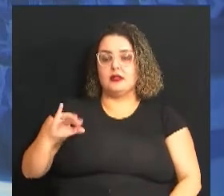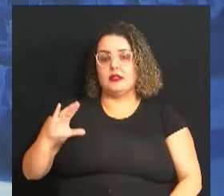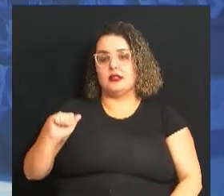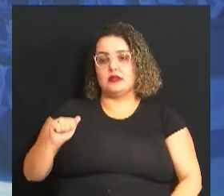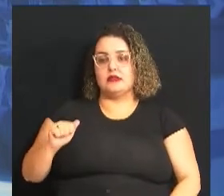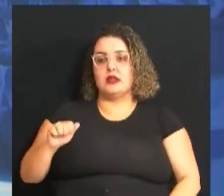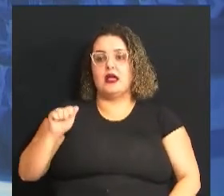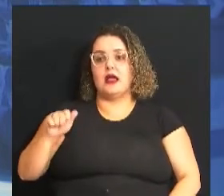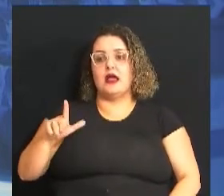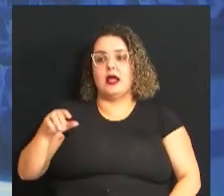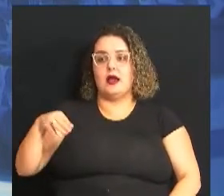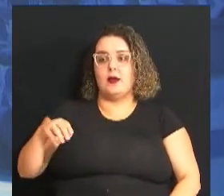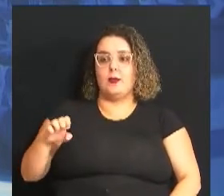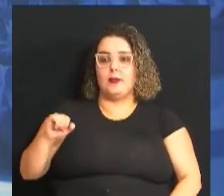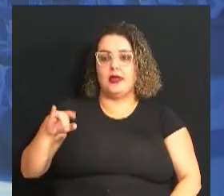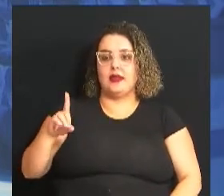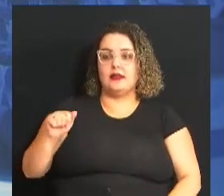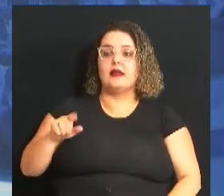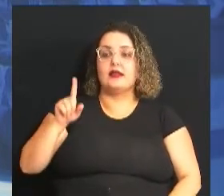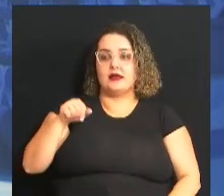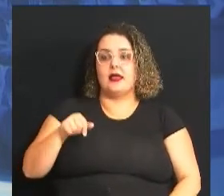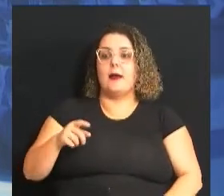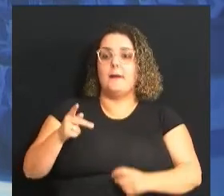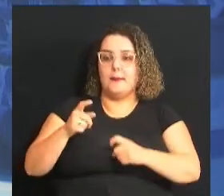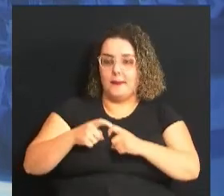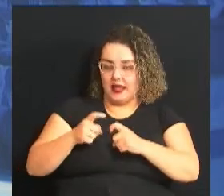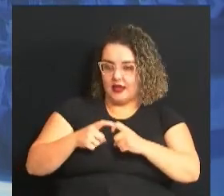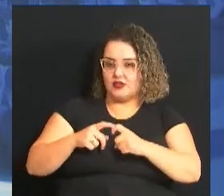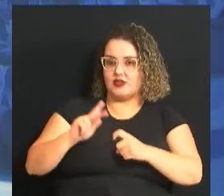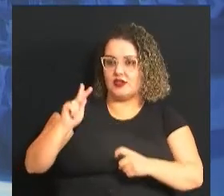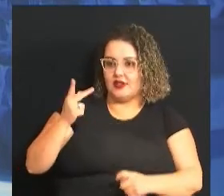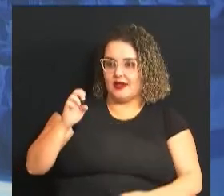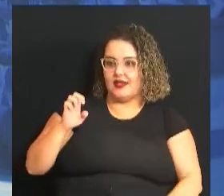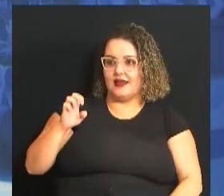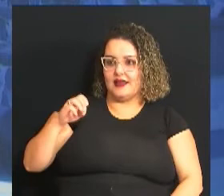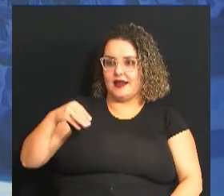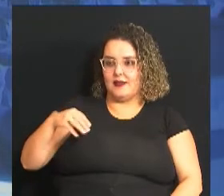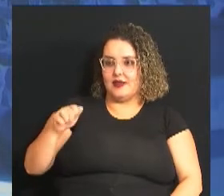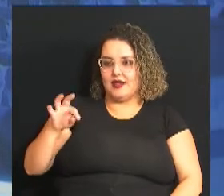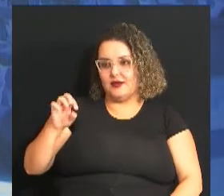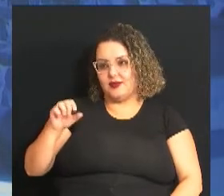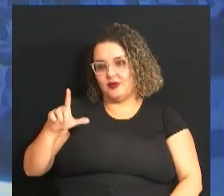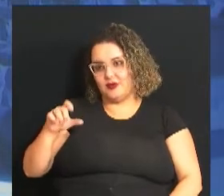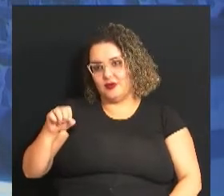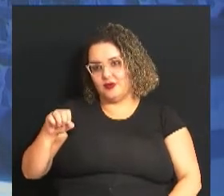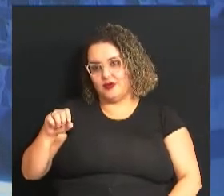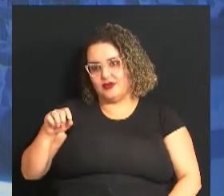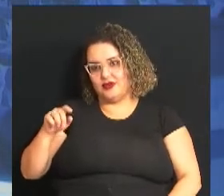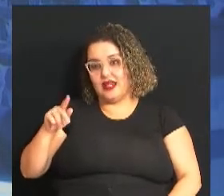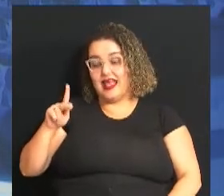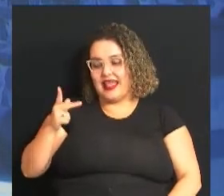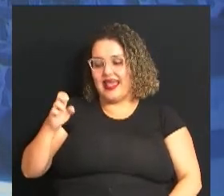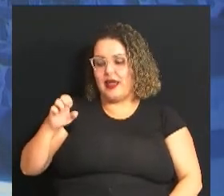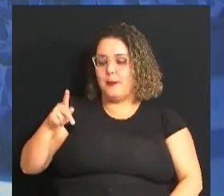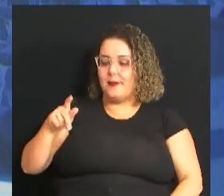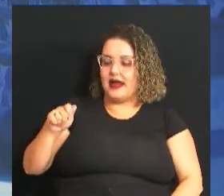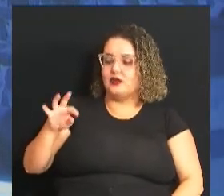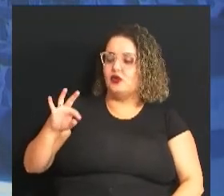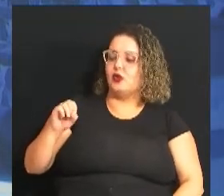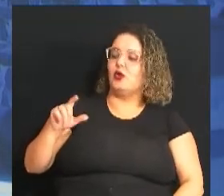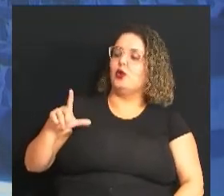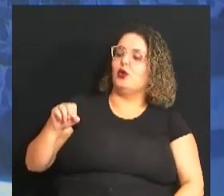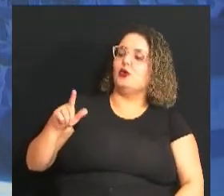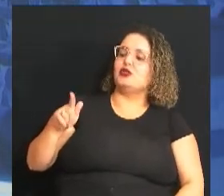é hepatologista. Patrícia, infelizmente o tempo é curto, tenho ainda muitas dúvidas sobre isso. Vai ficar